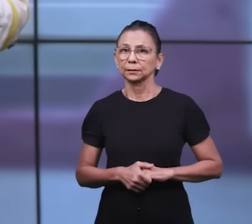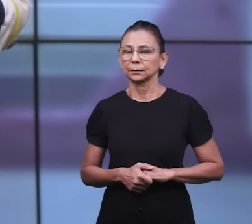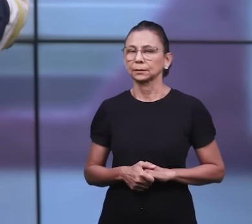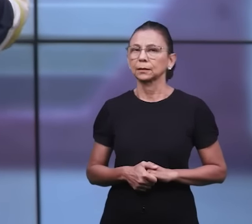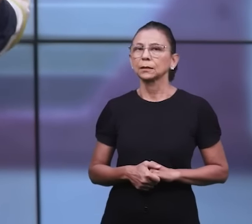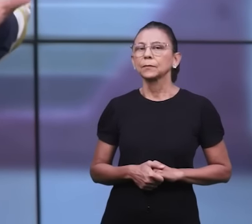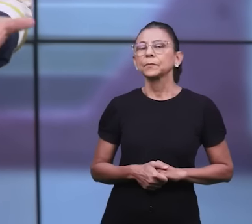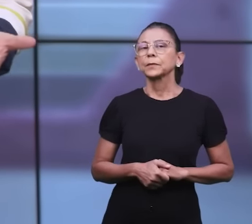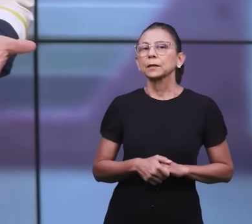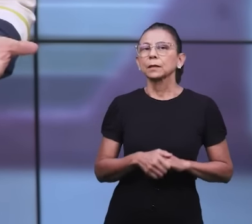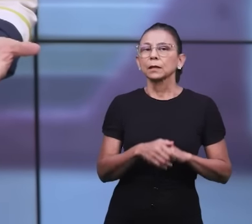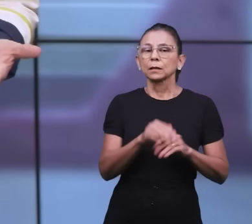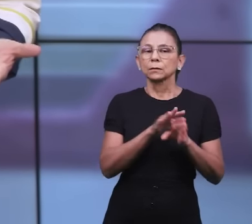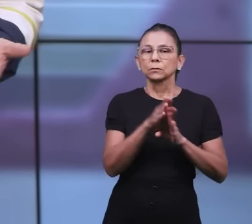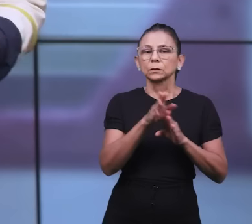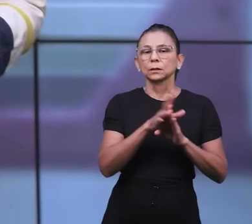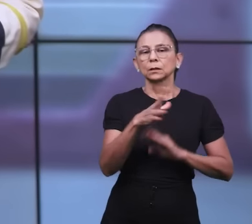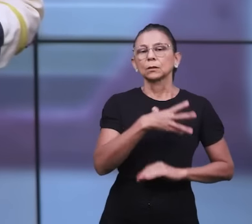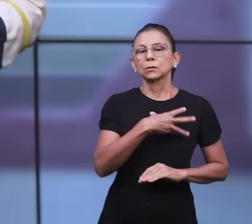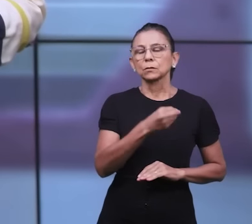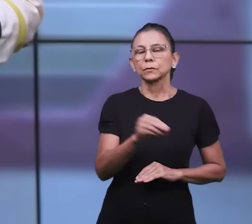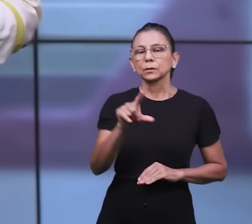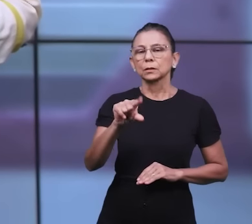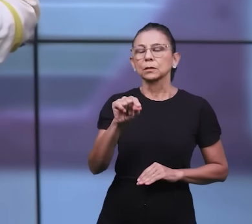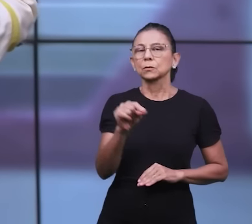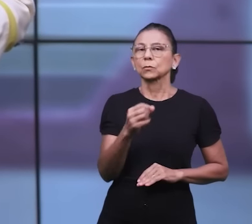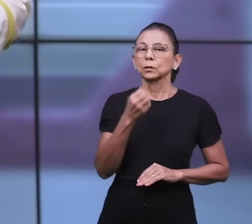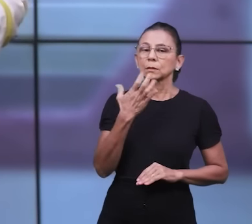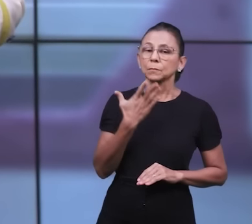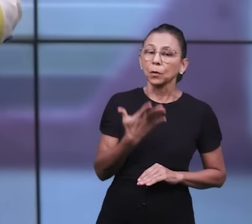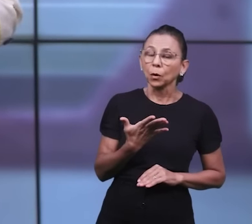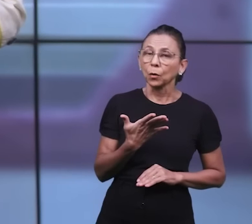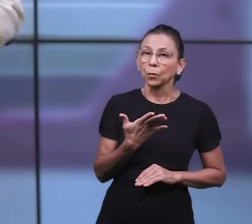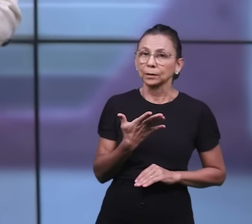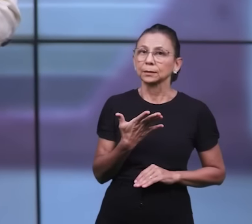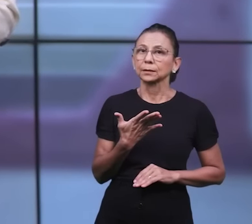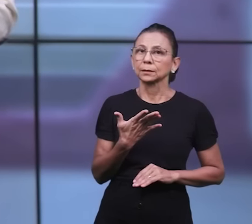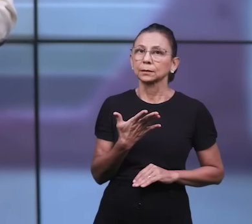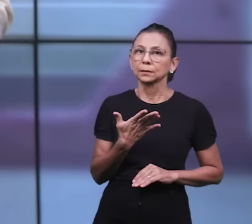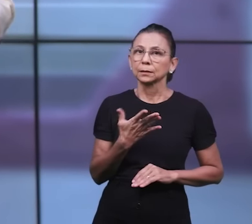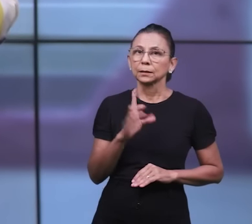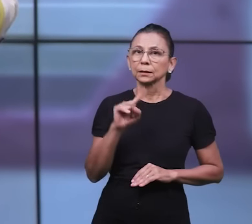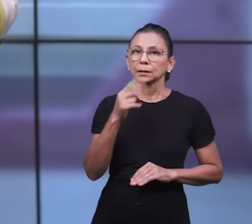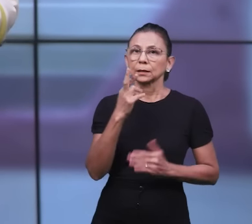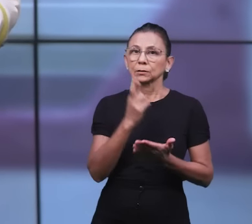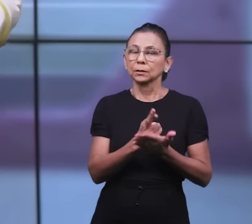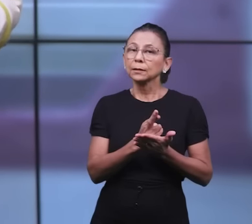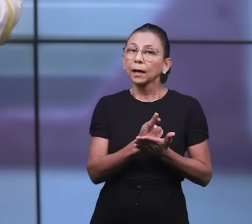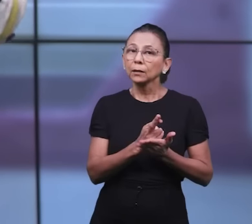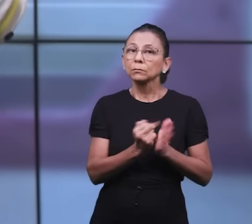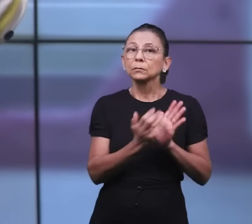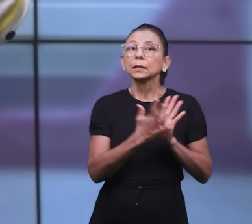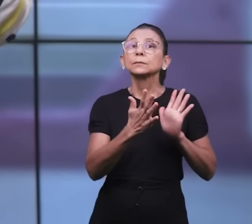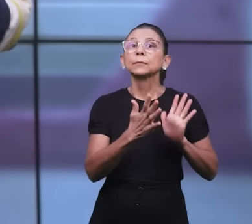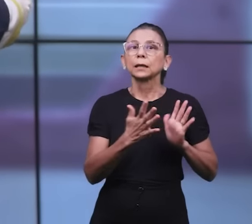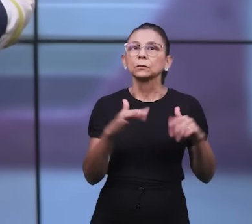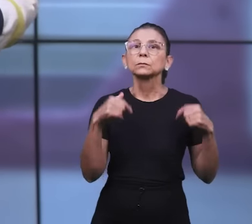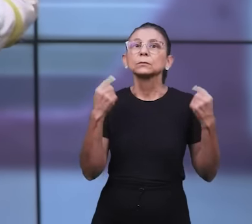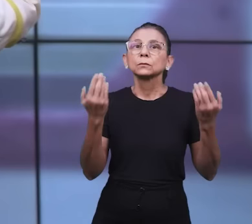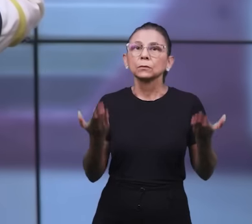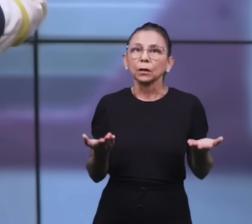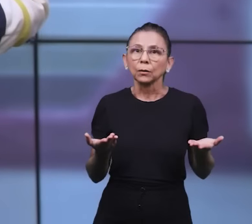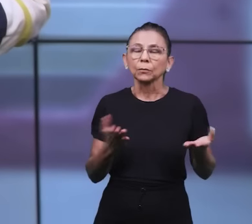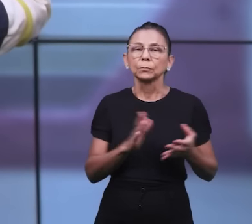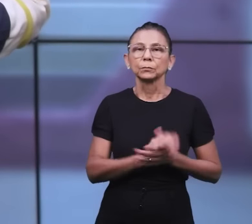fazer as boas escolhas diariamente bem como impacto das suas ações construir combinado sobre quanto tempo